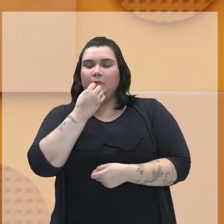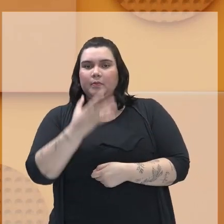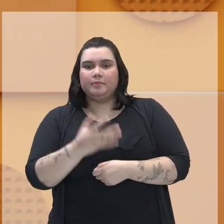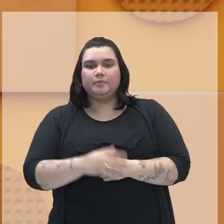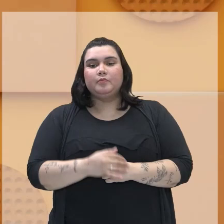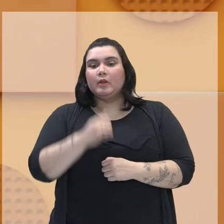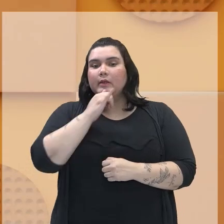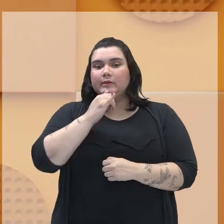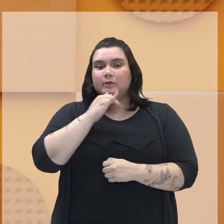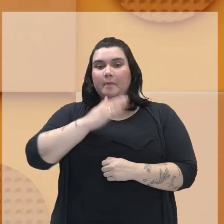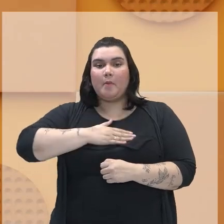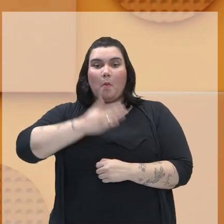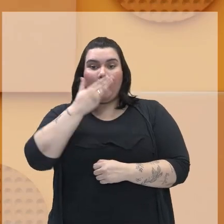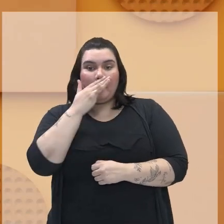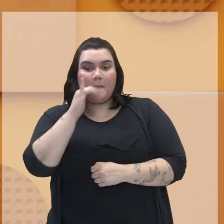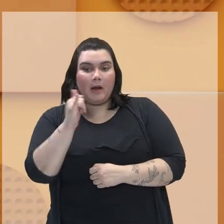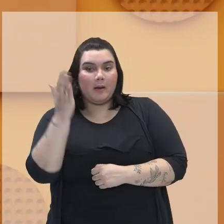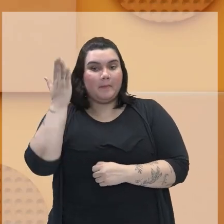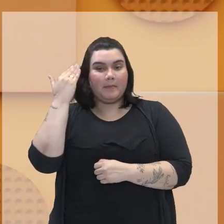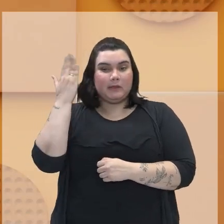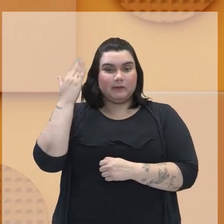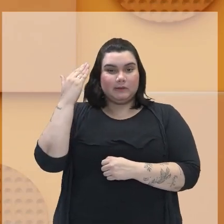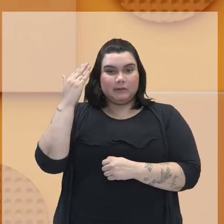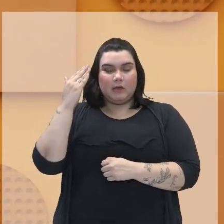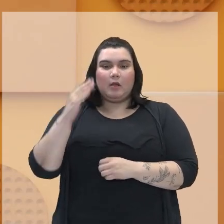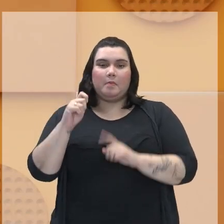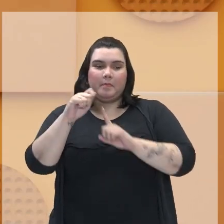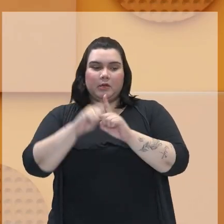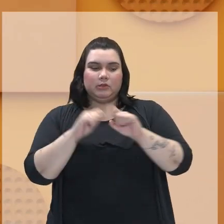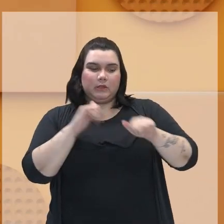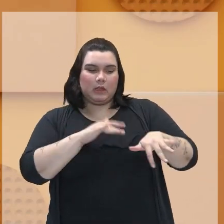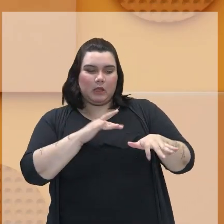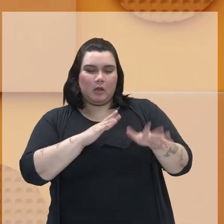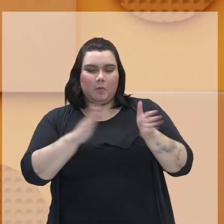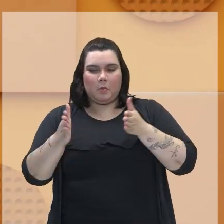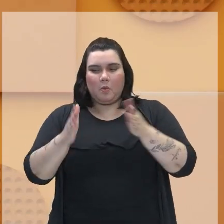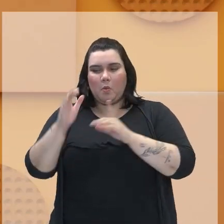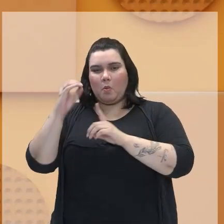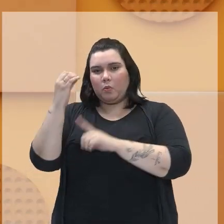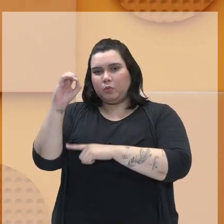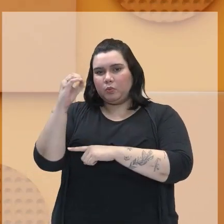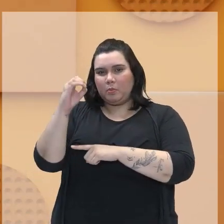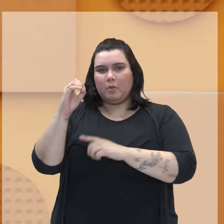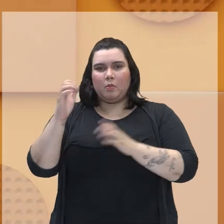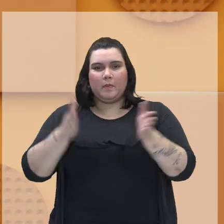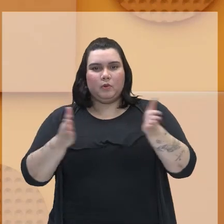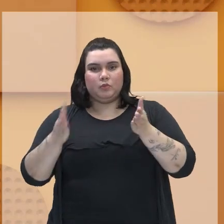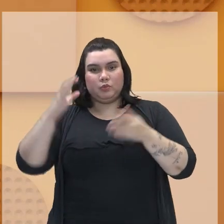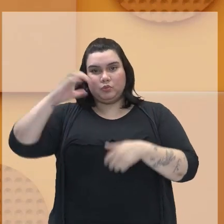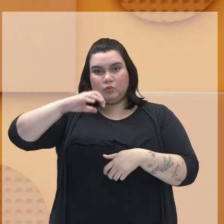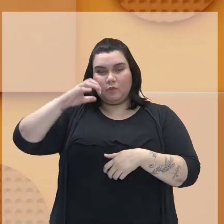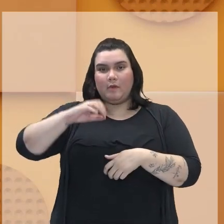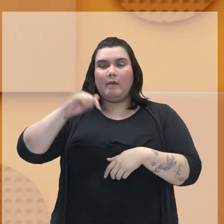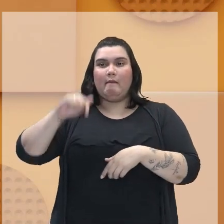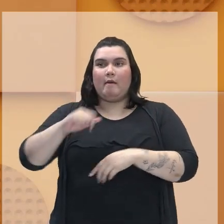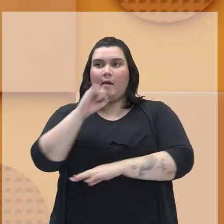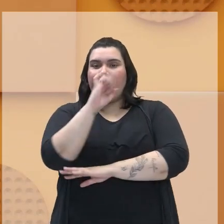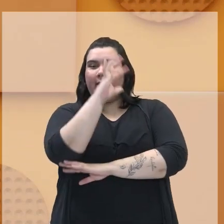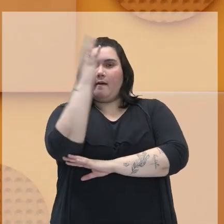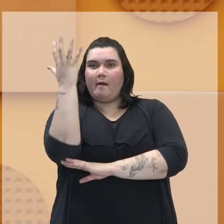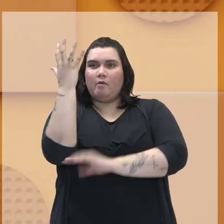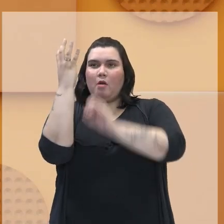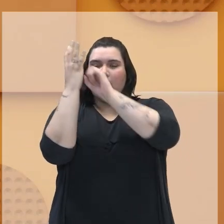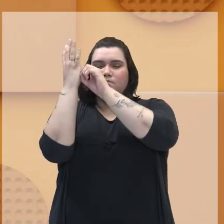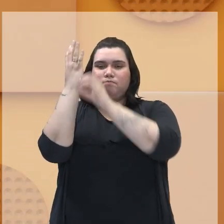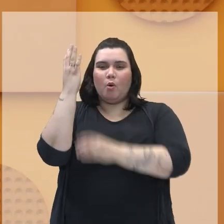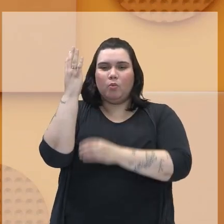minha vida, meu pai levantava de madrugada no mês de setembro para outubro, final do ano, no período das chuvas ali, onde cai muita castanha, e ele ia para a